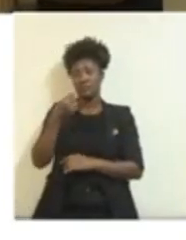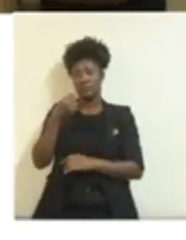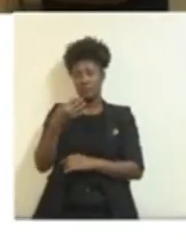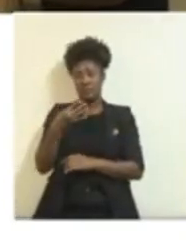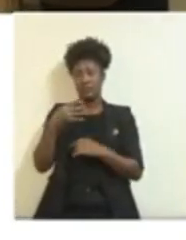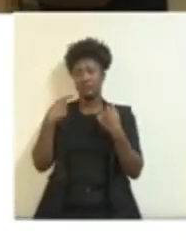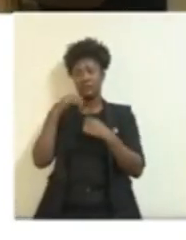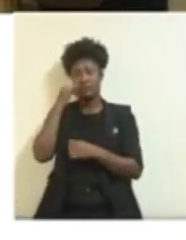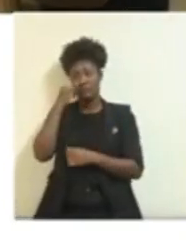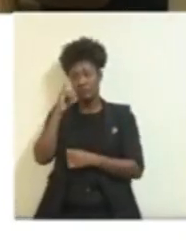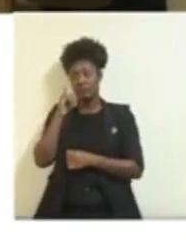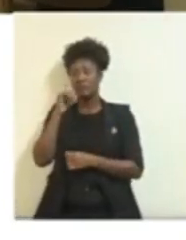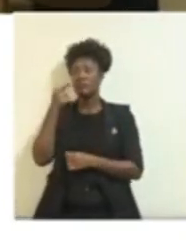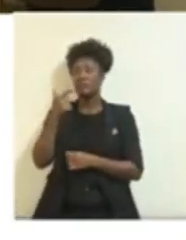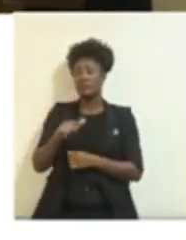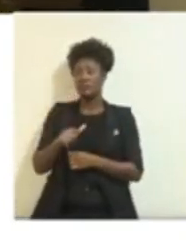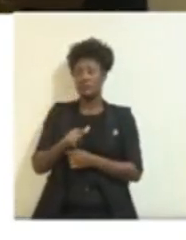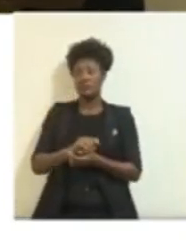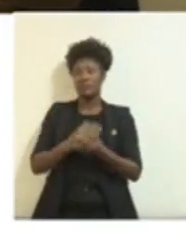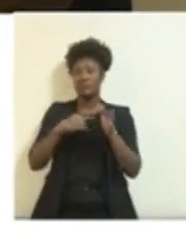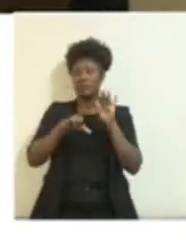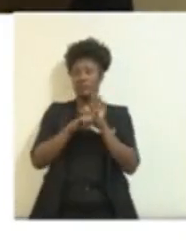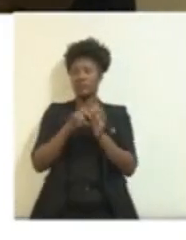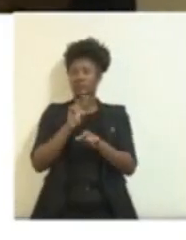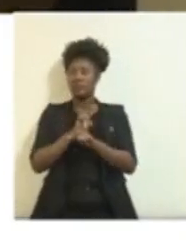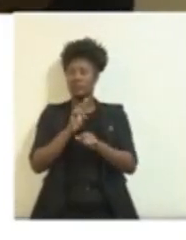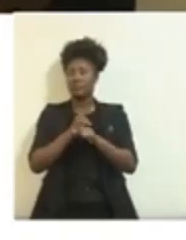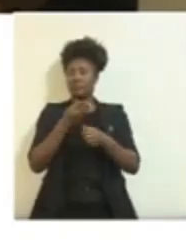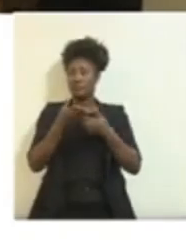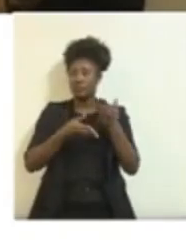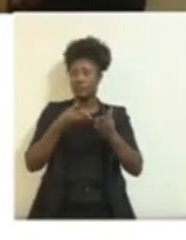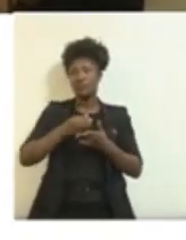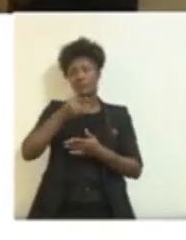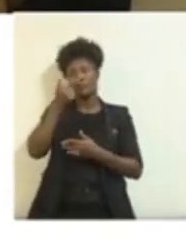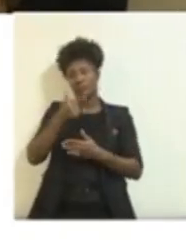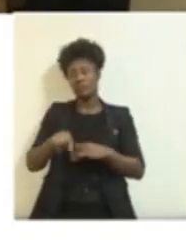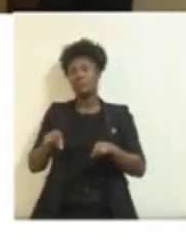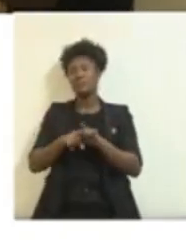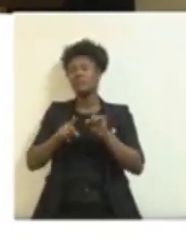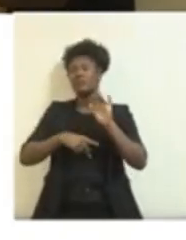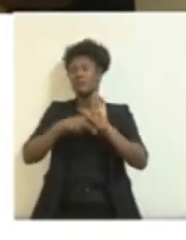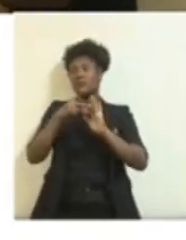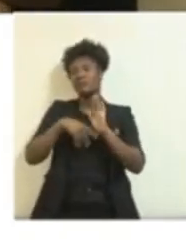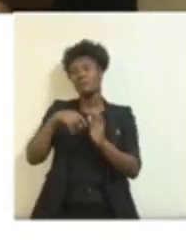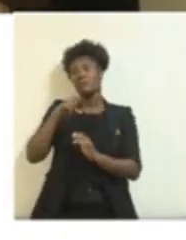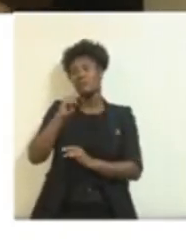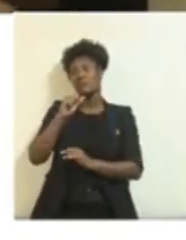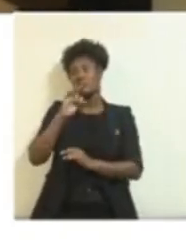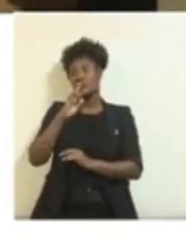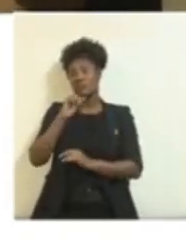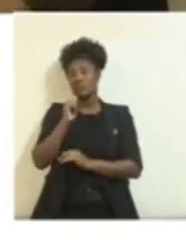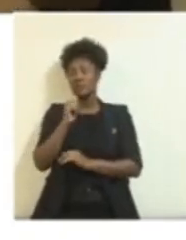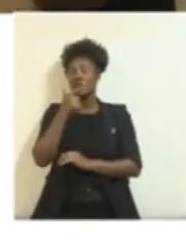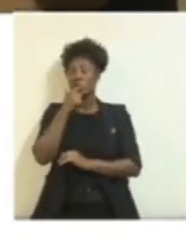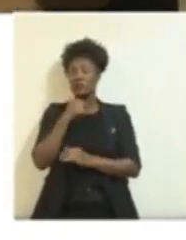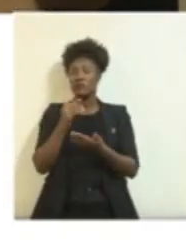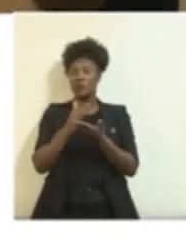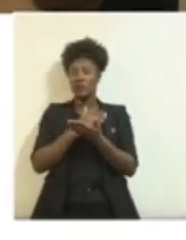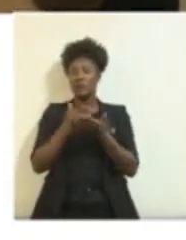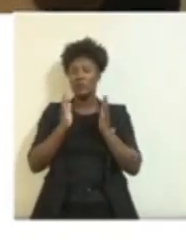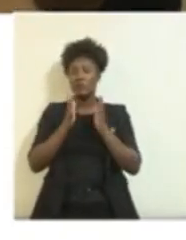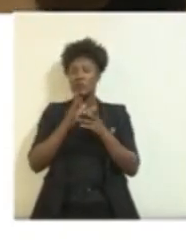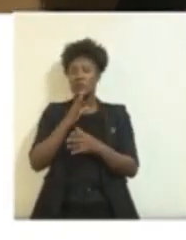de proteção vegetação, a tarefa do IBAMA. Plano Safra, e aqui tem mecanismos que eu acho que alguns já estão, eu